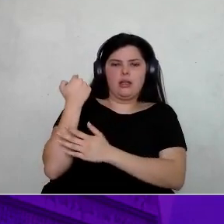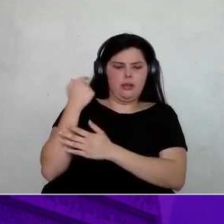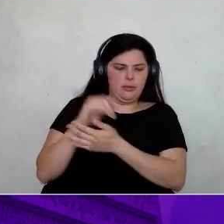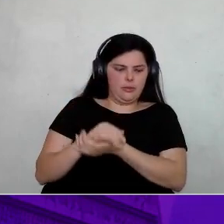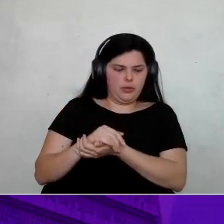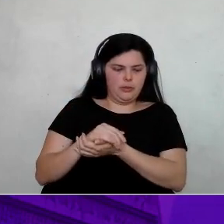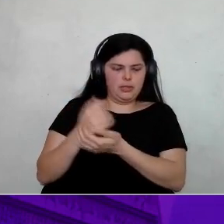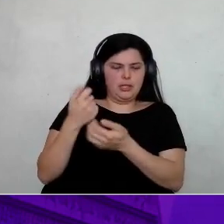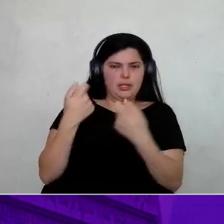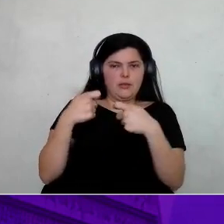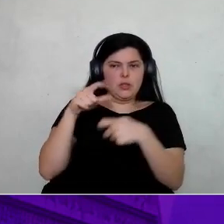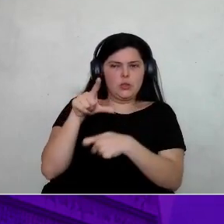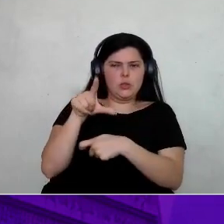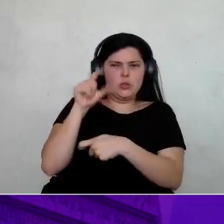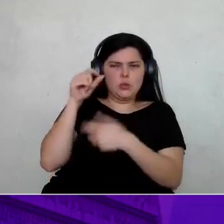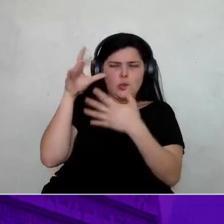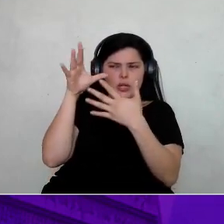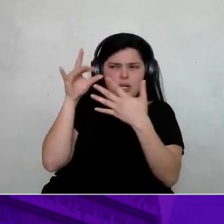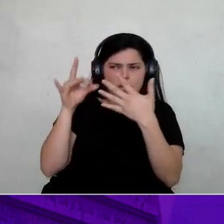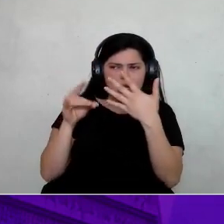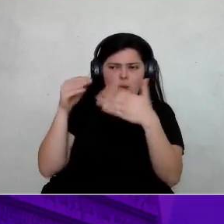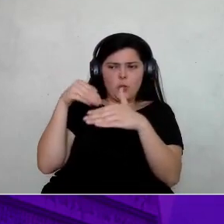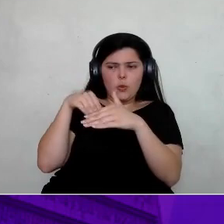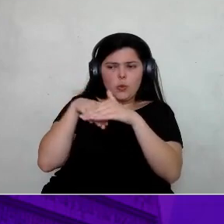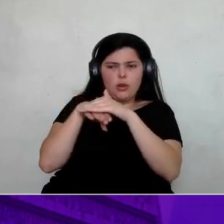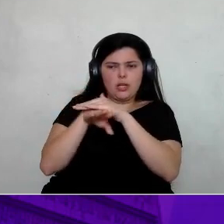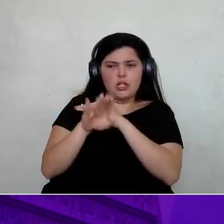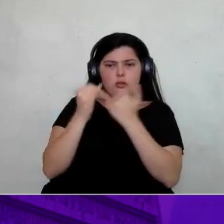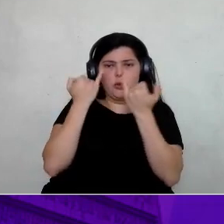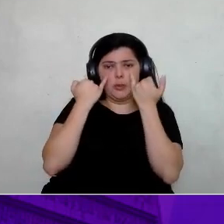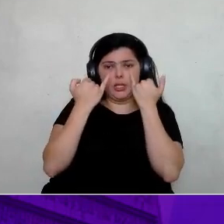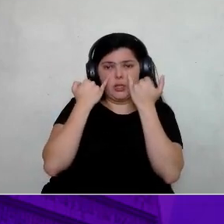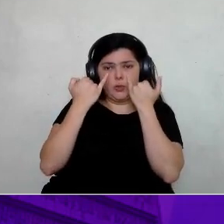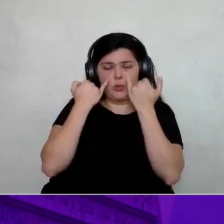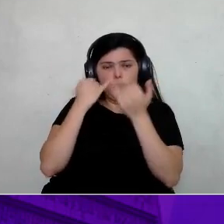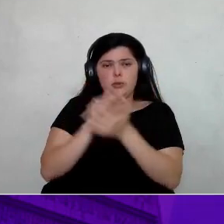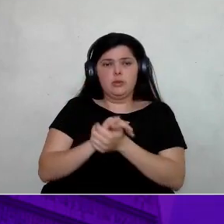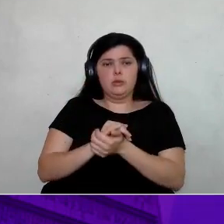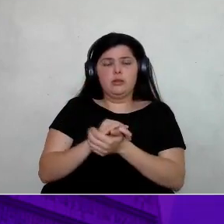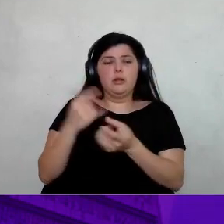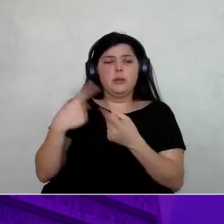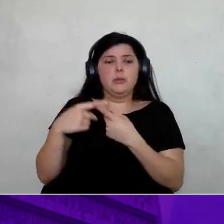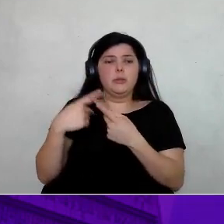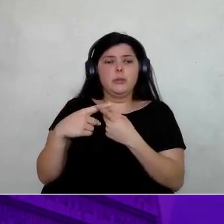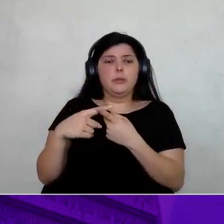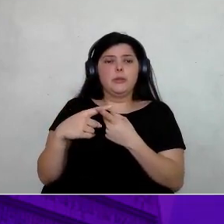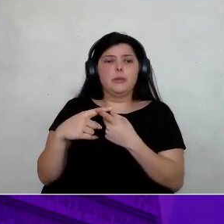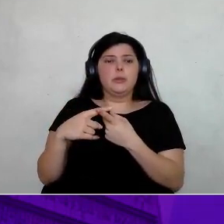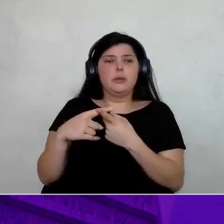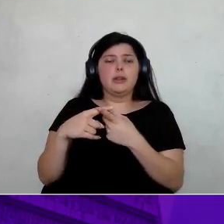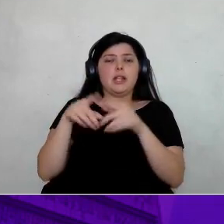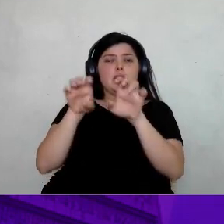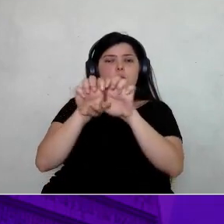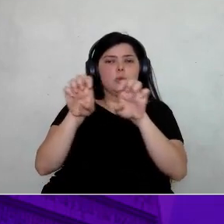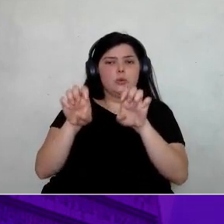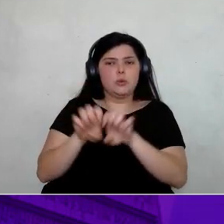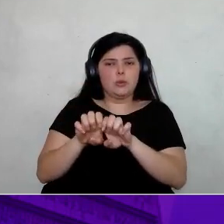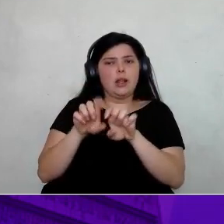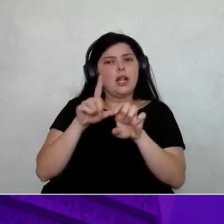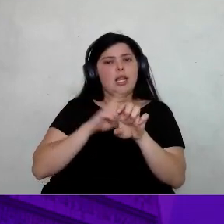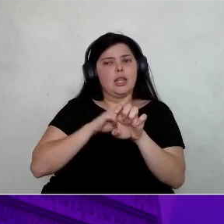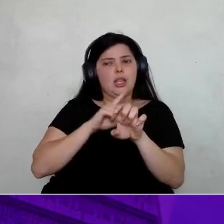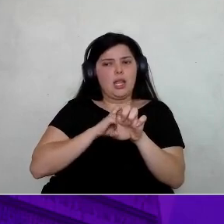muito bem o que a gente ia armazenar, né? Justamente porque o data warehouse ele é estruturado. Né? Como a parte